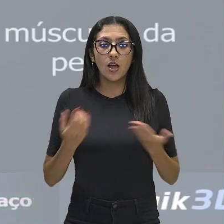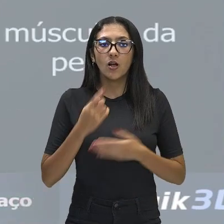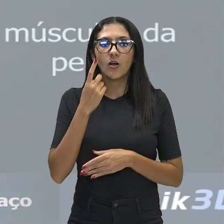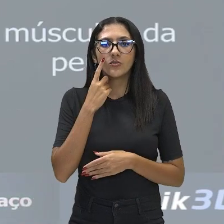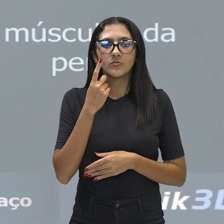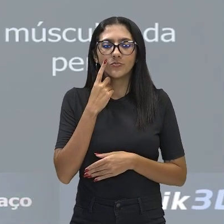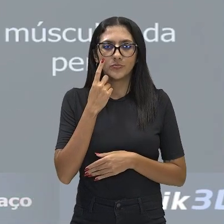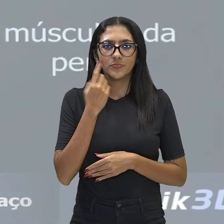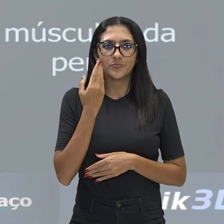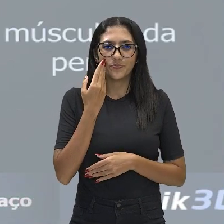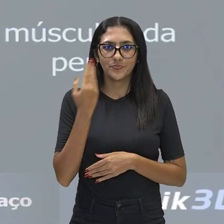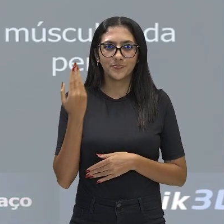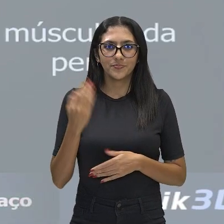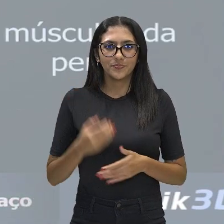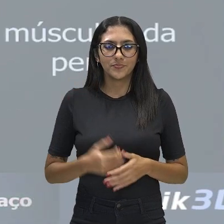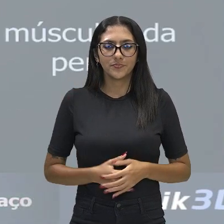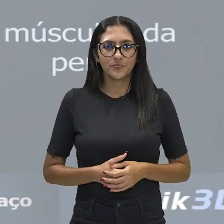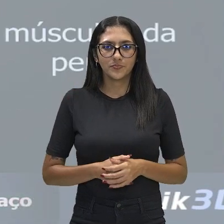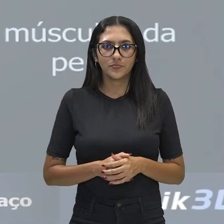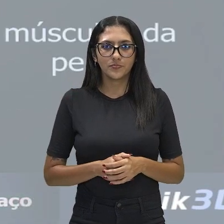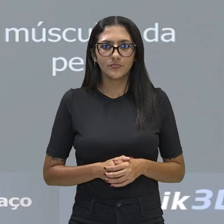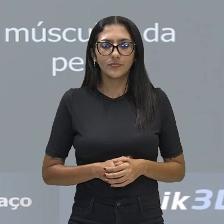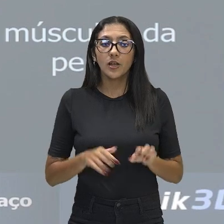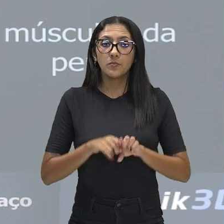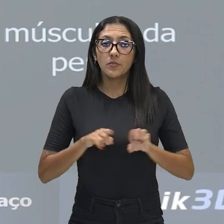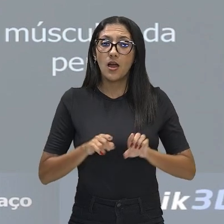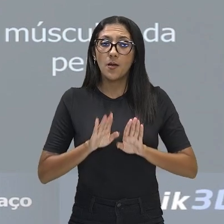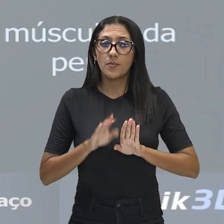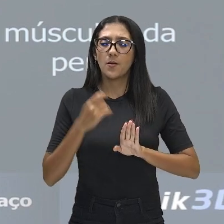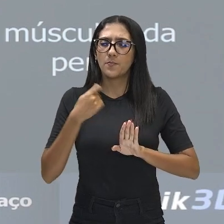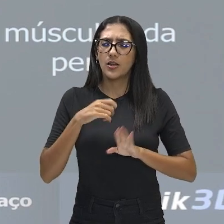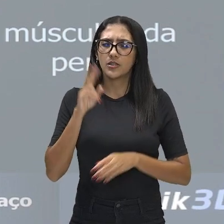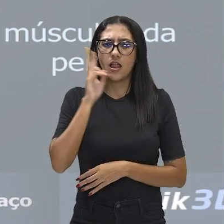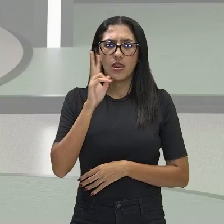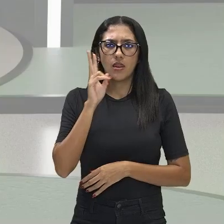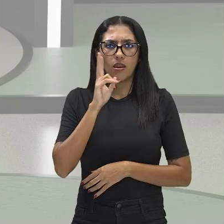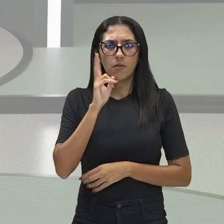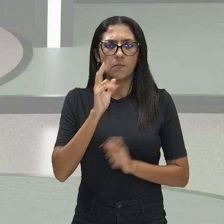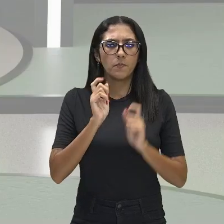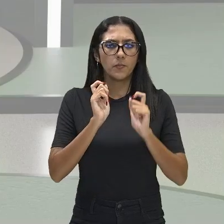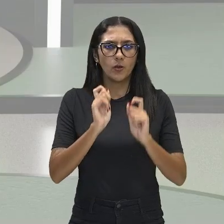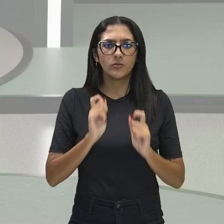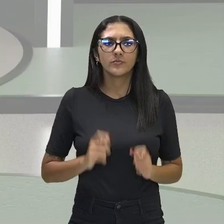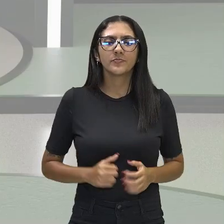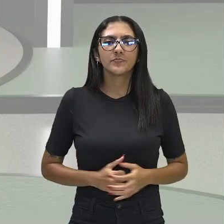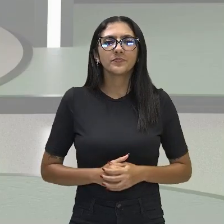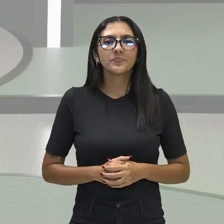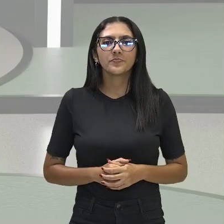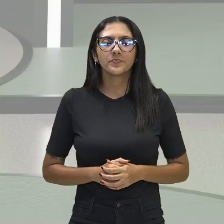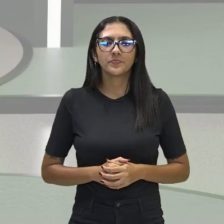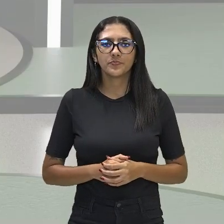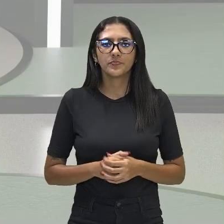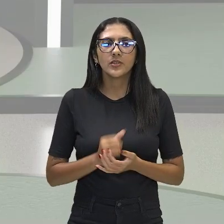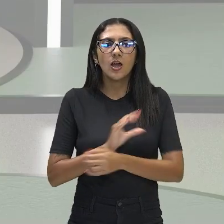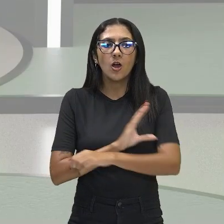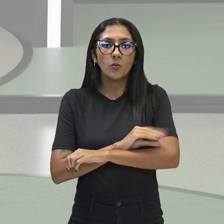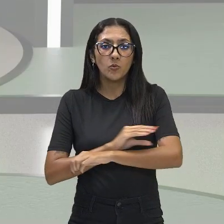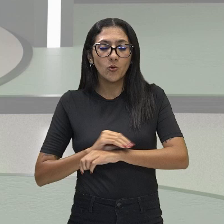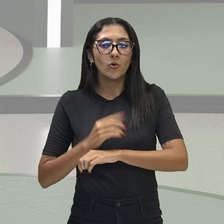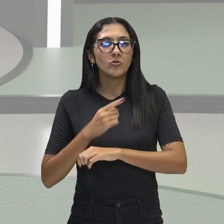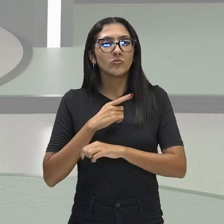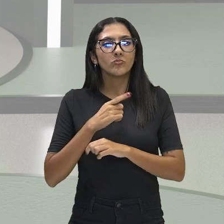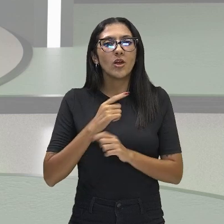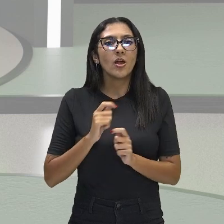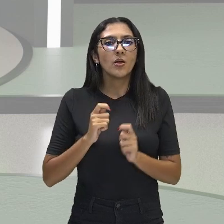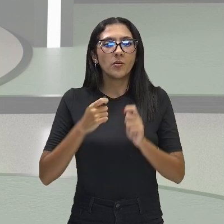de músculos, certo? Só que você tem que lembrar de uma coisa. O músculo, para ele se mover, para